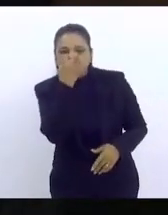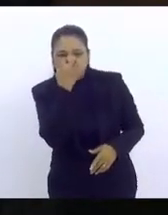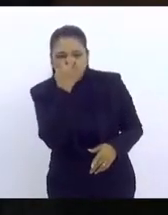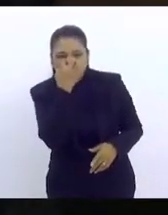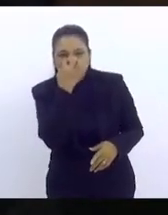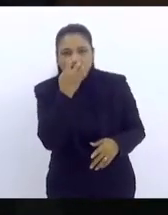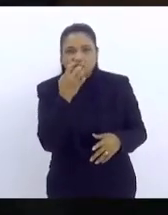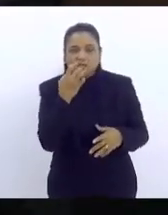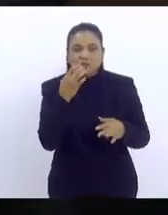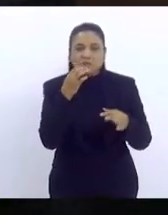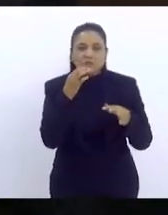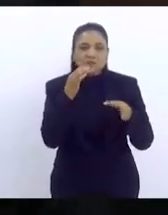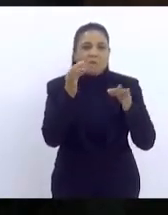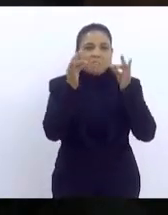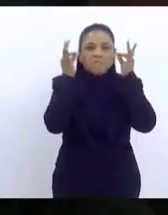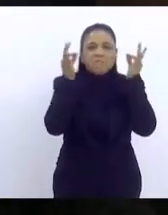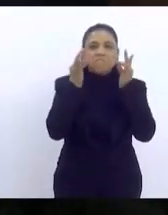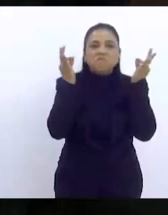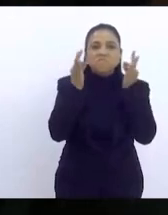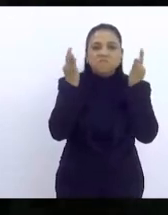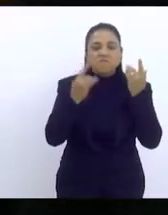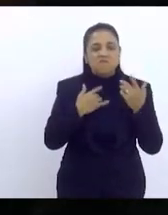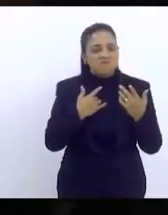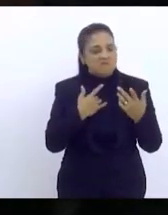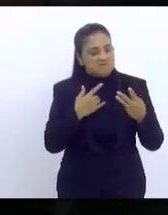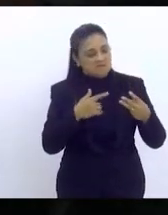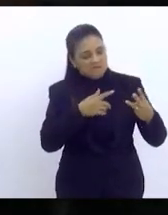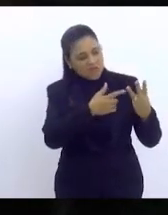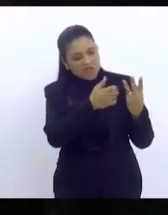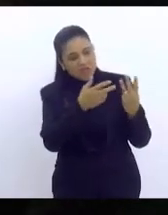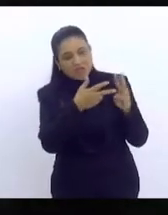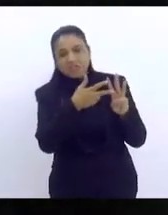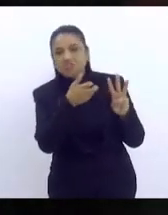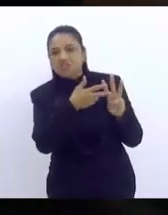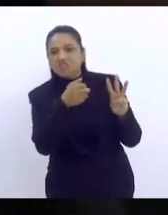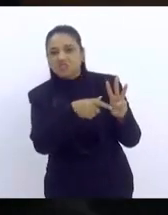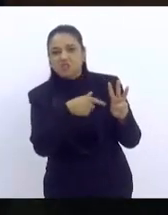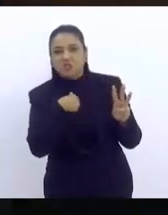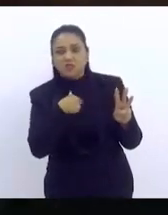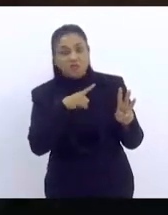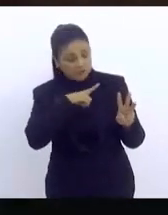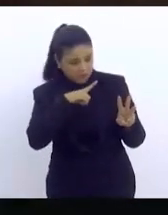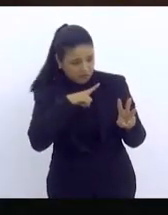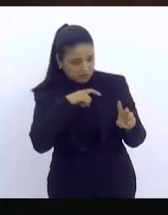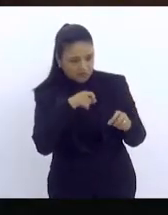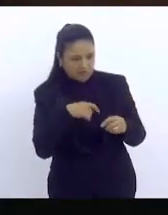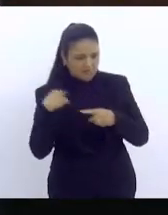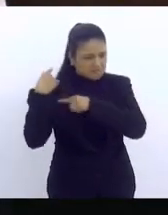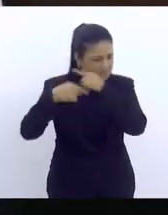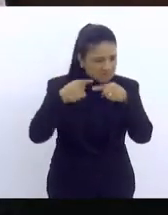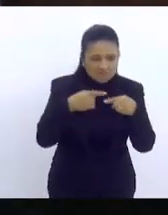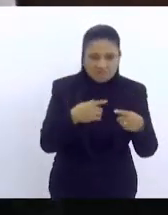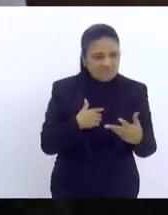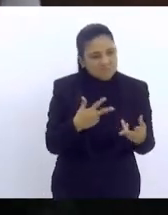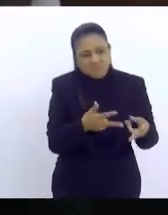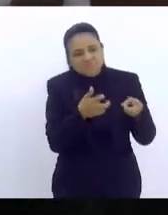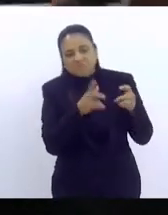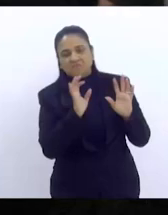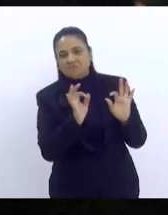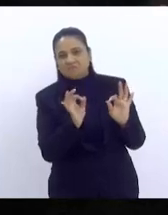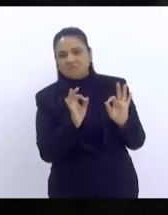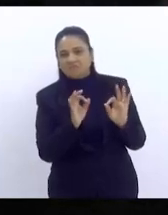enxerga ali que não tem descendência de alguma aliás tinha um índios nórdicos impressionante isso